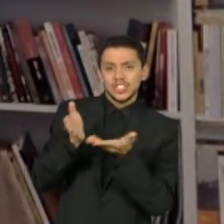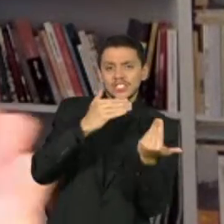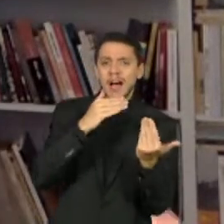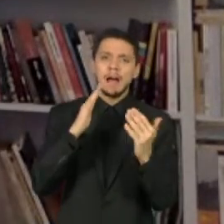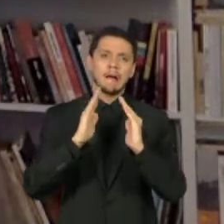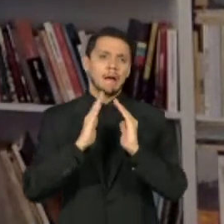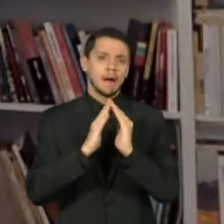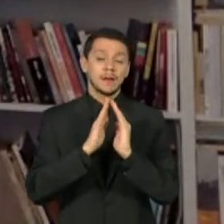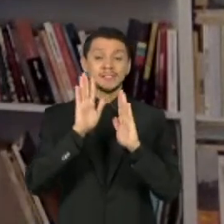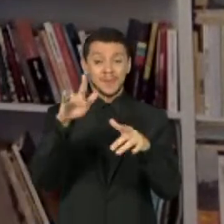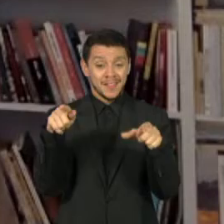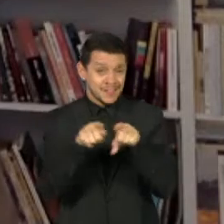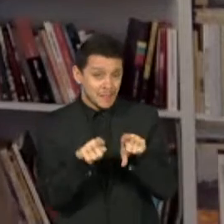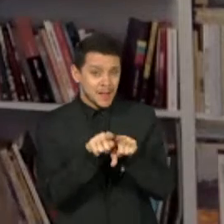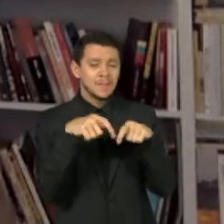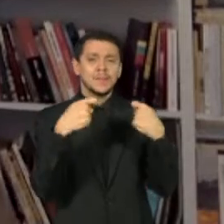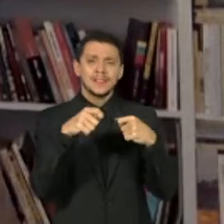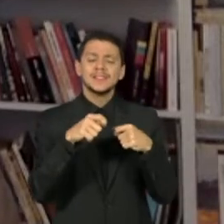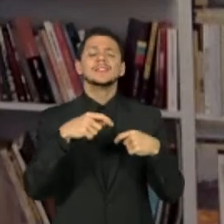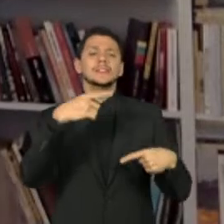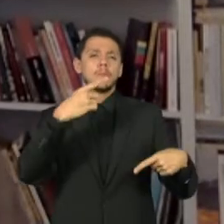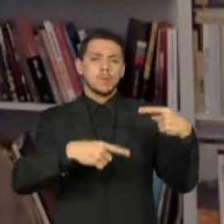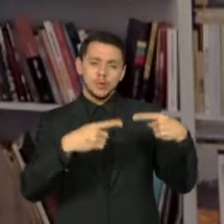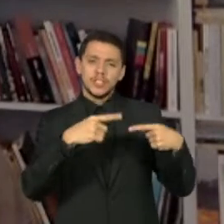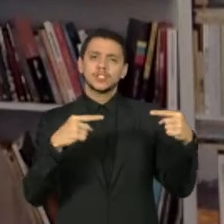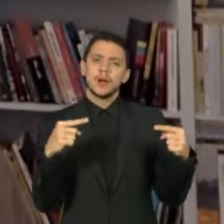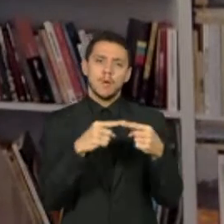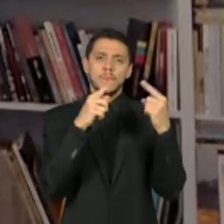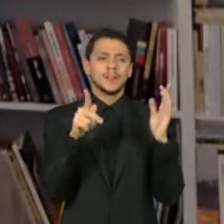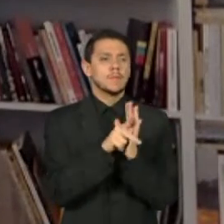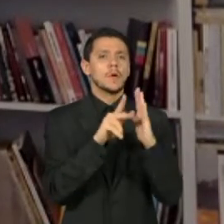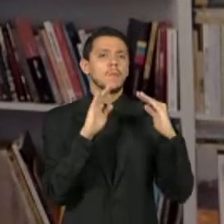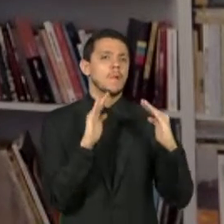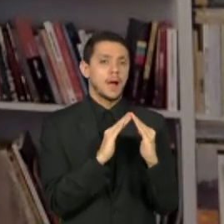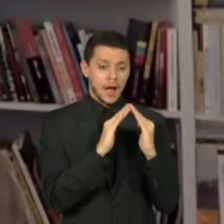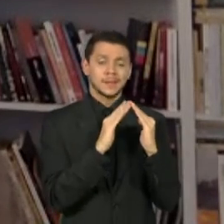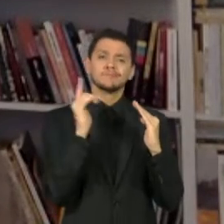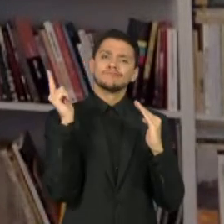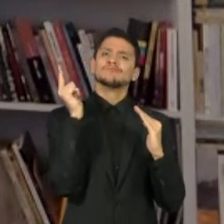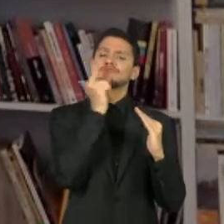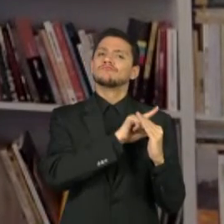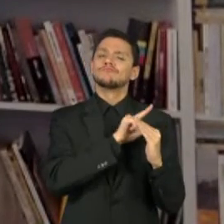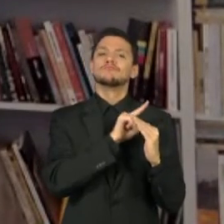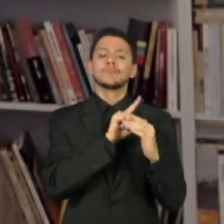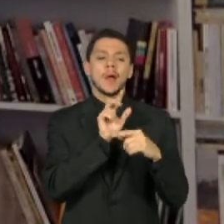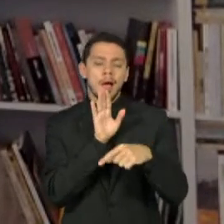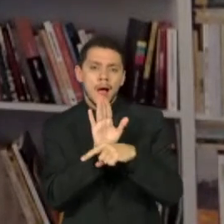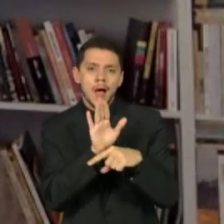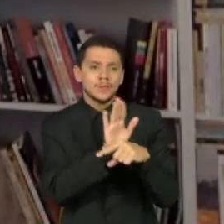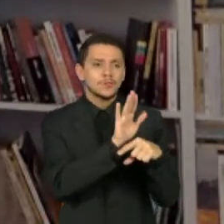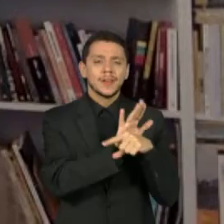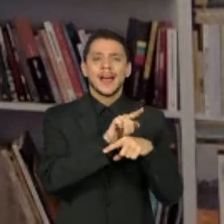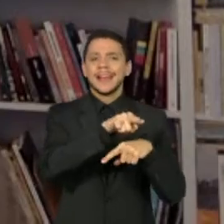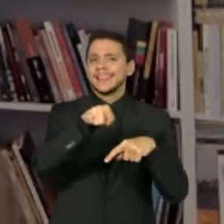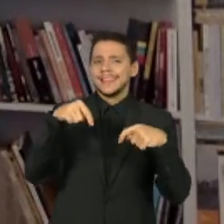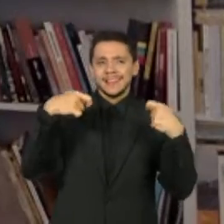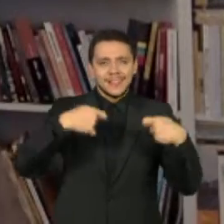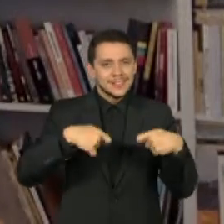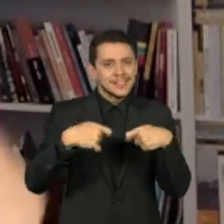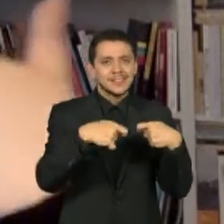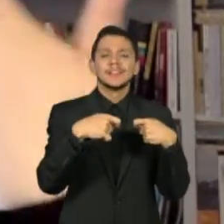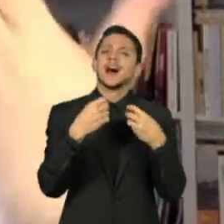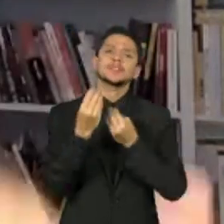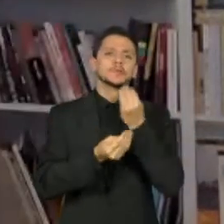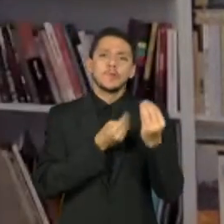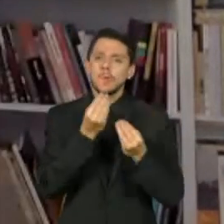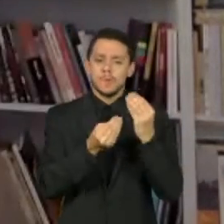se estruturar uma política habitacional que consiga fazer frente às necessidades habitacionais para que a